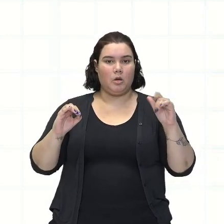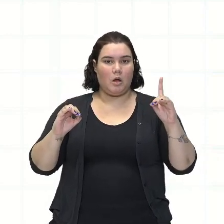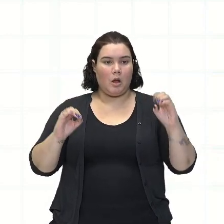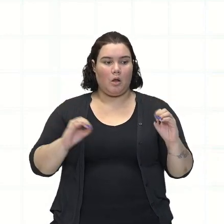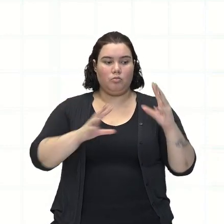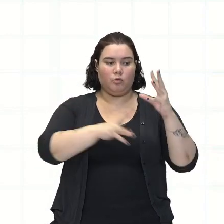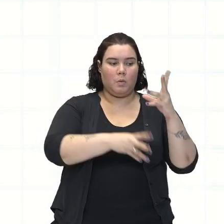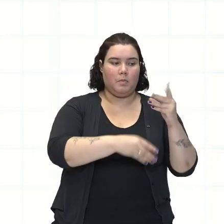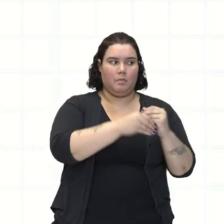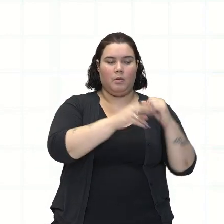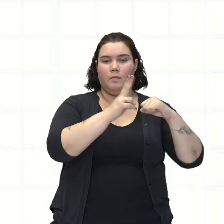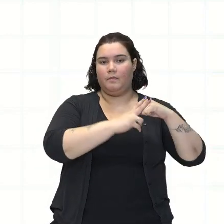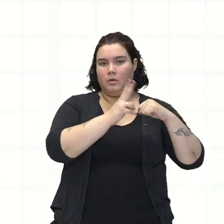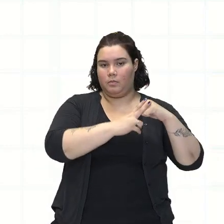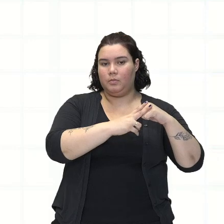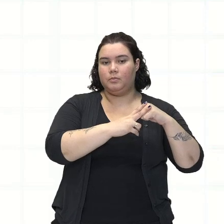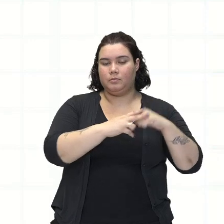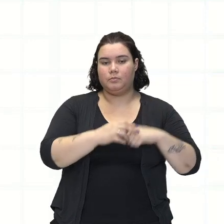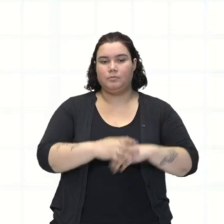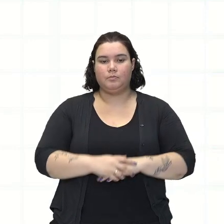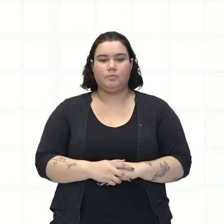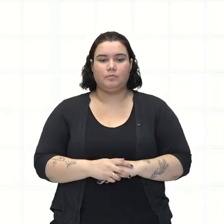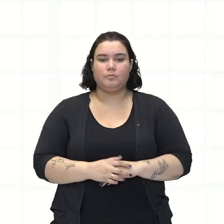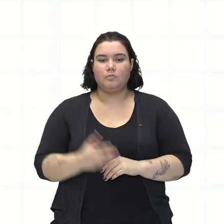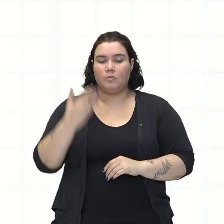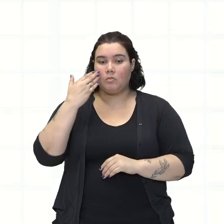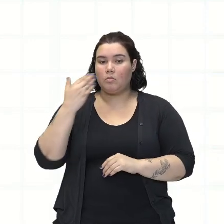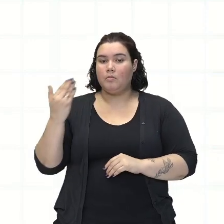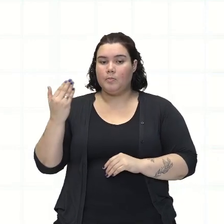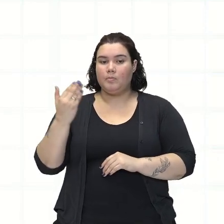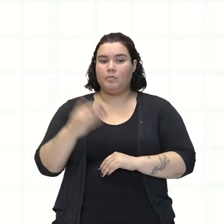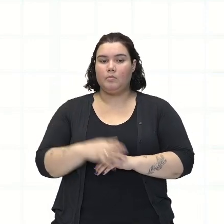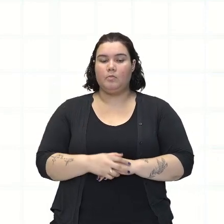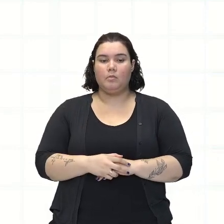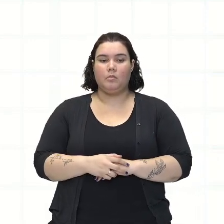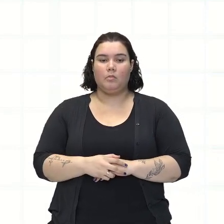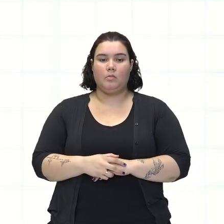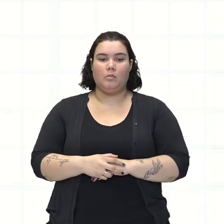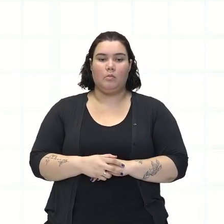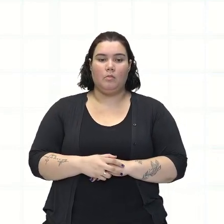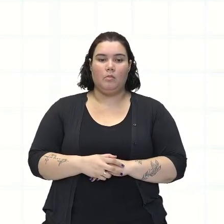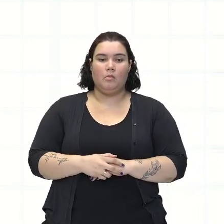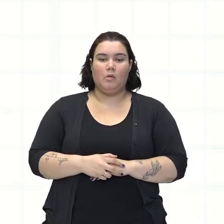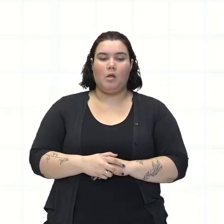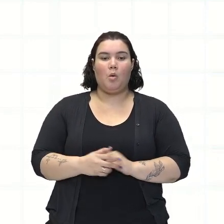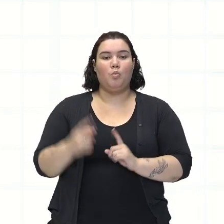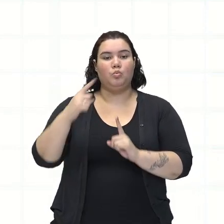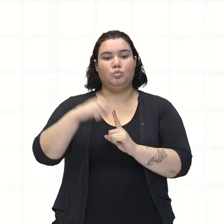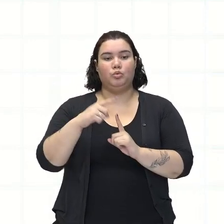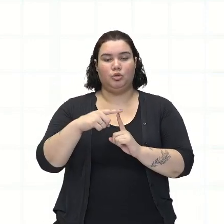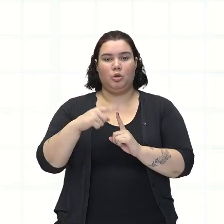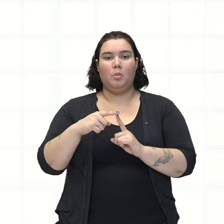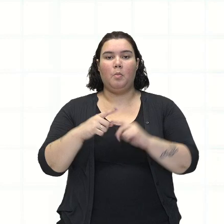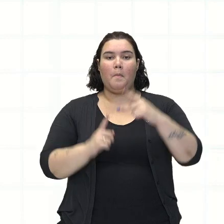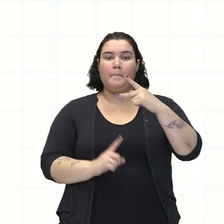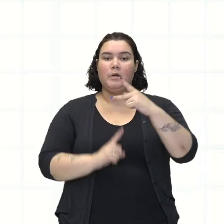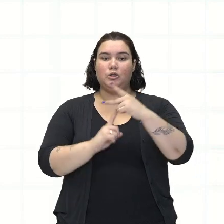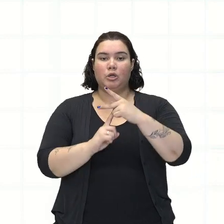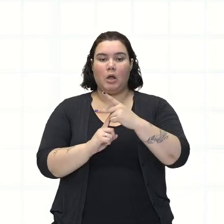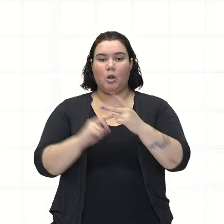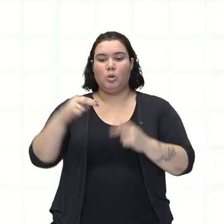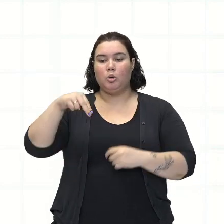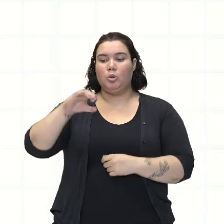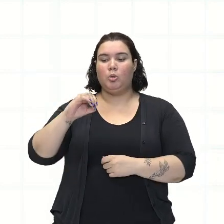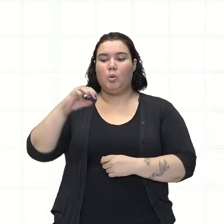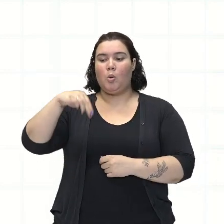computador, predicado era incrível, e o tipo de predicado eu vou chamar ele de predicado nominal, porque o computador não está executando